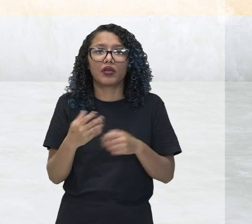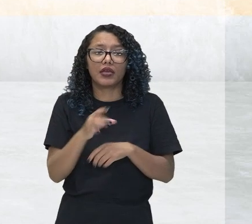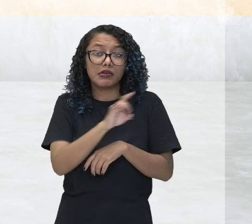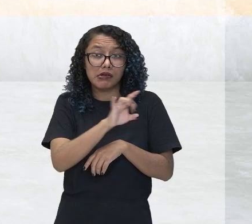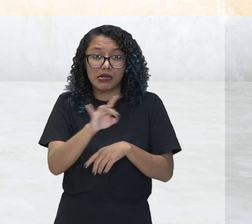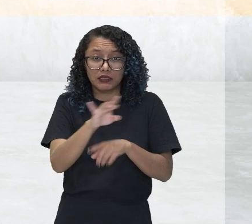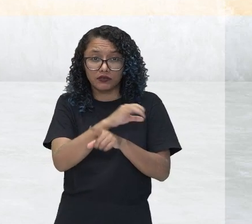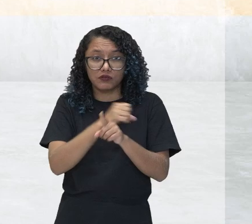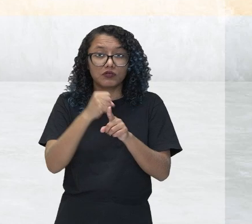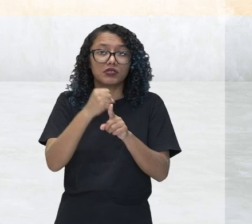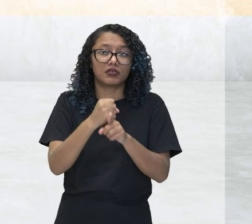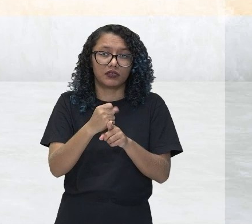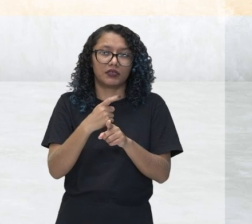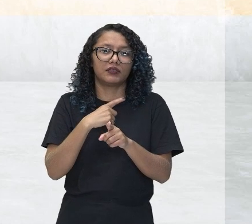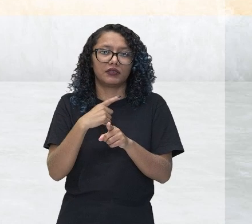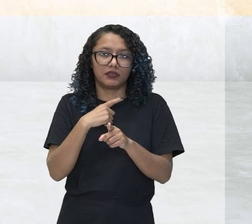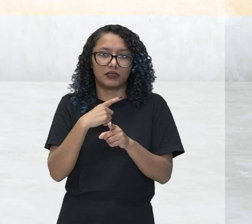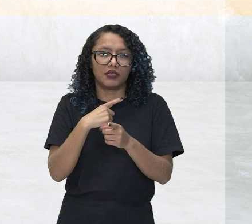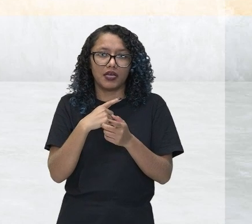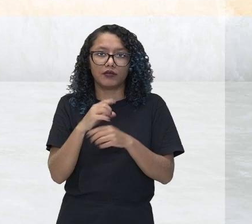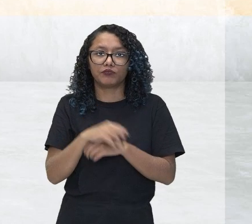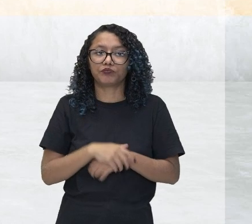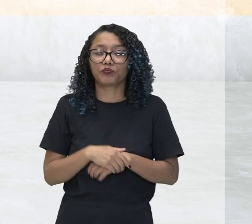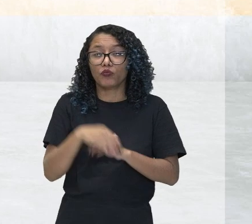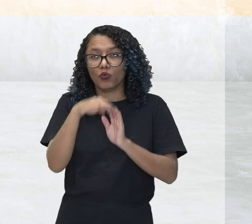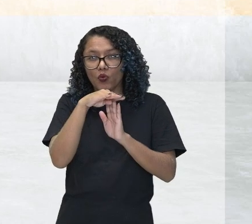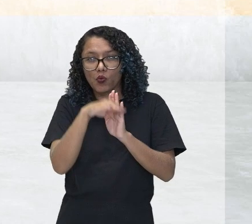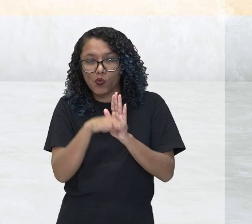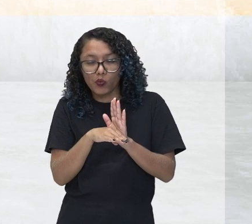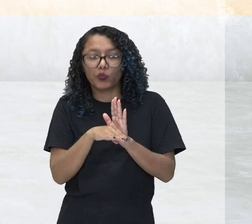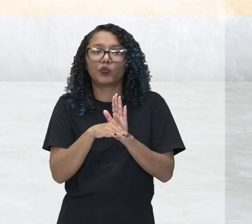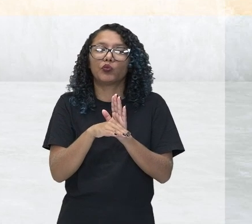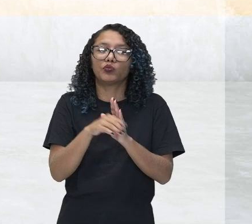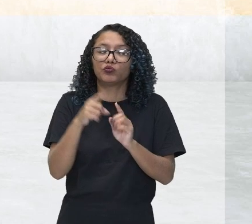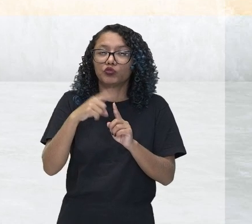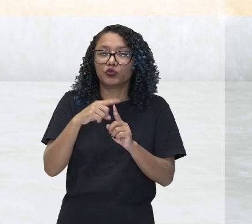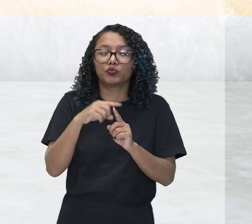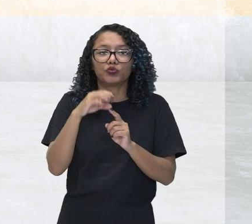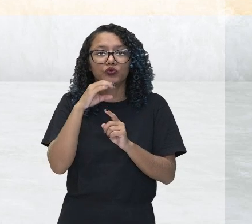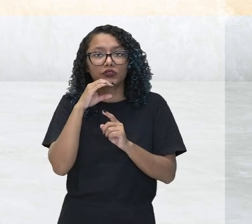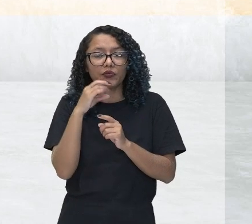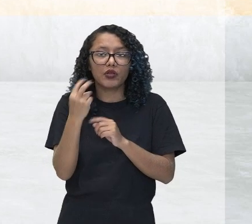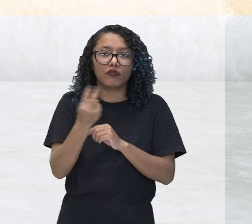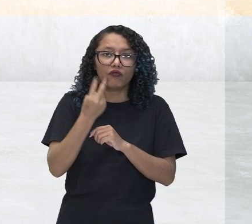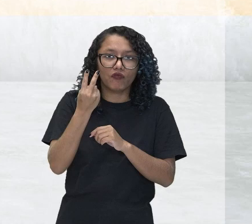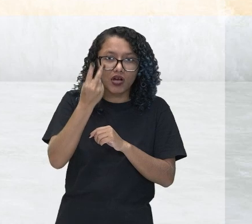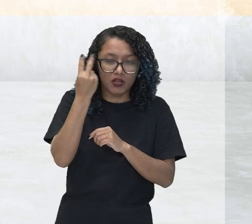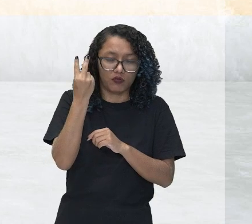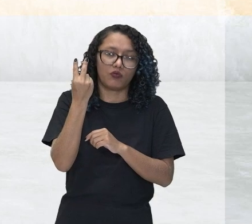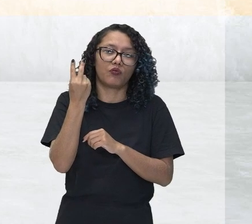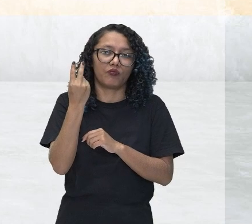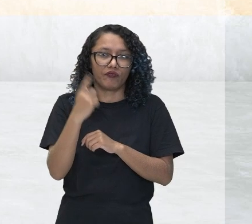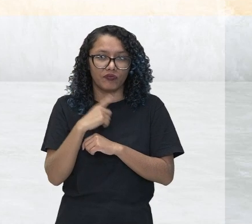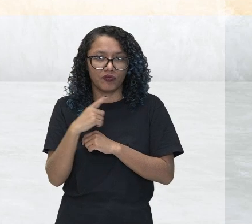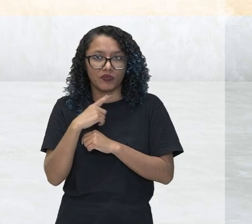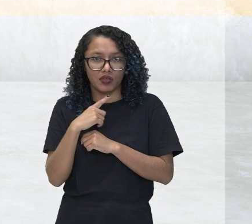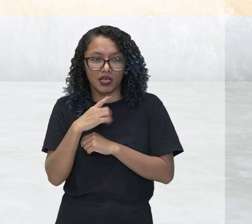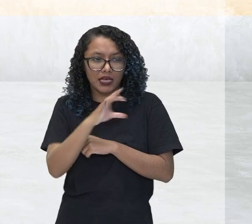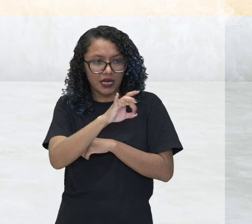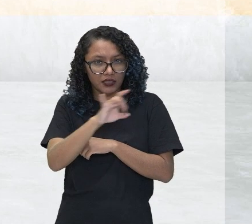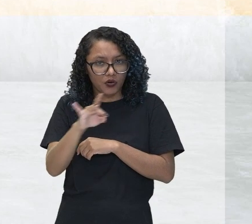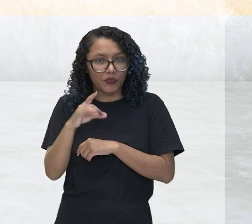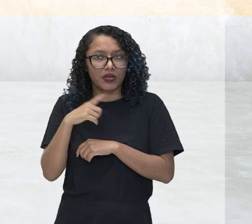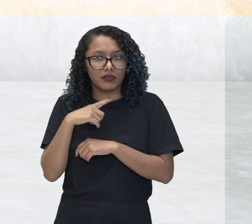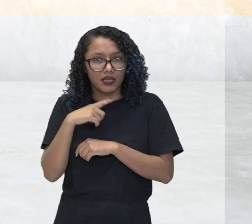um conjunto único de valores. E esses valores, esse conjunto de conhecimentos, ele é